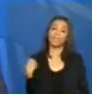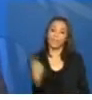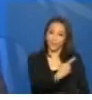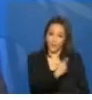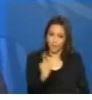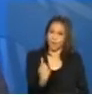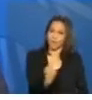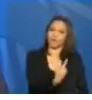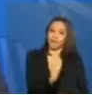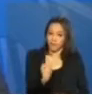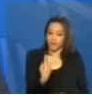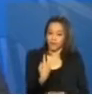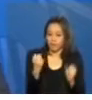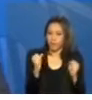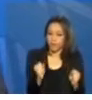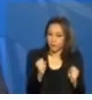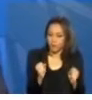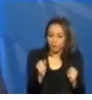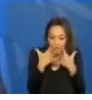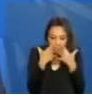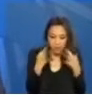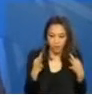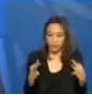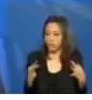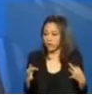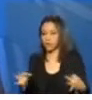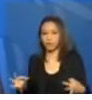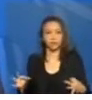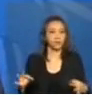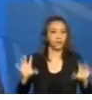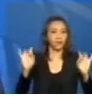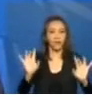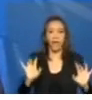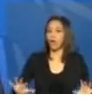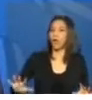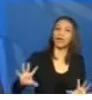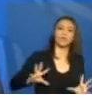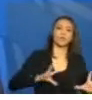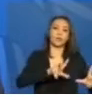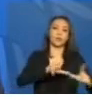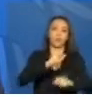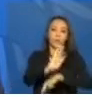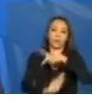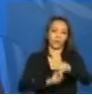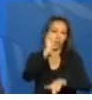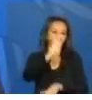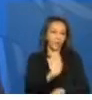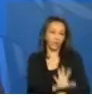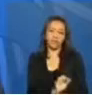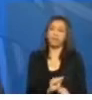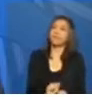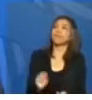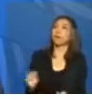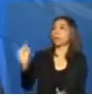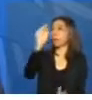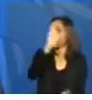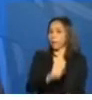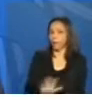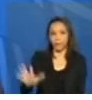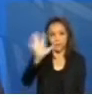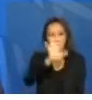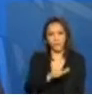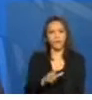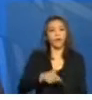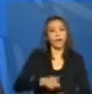possa dar esse atendimento a todos os brasileiros e brasileiras que estão espalhados pelo Brasil. Às 15 horas